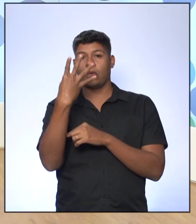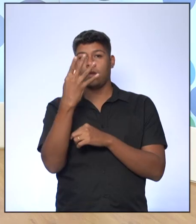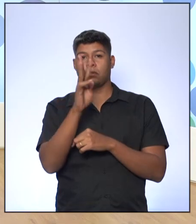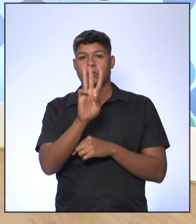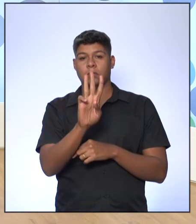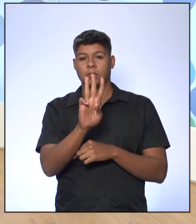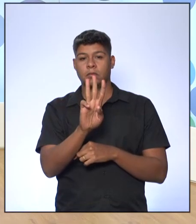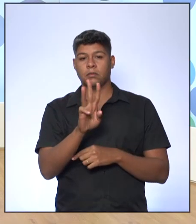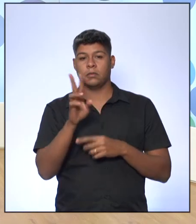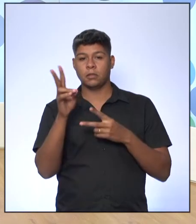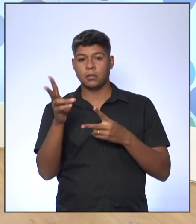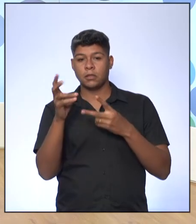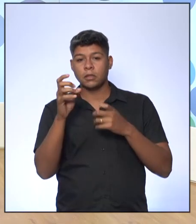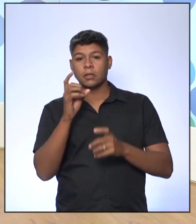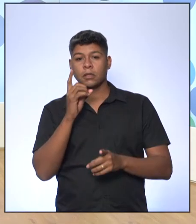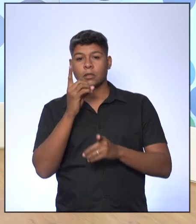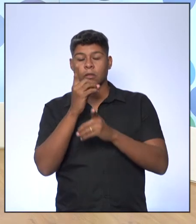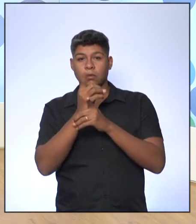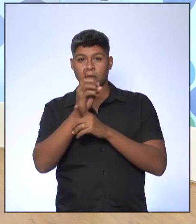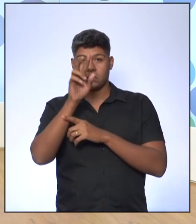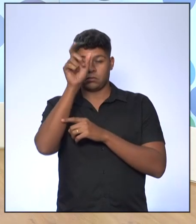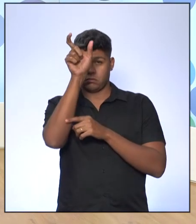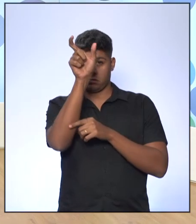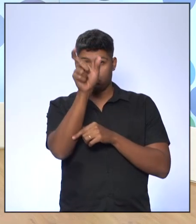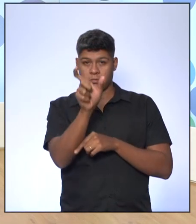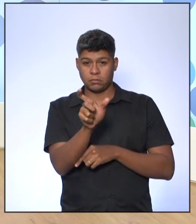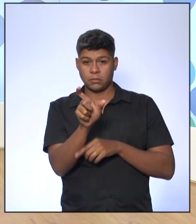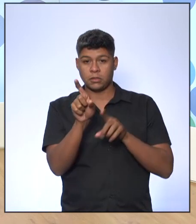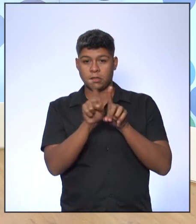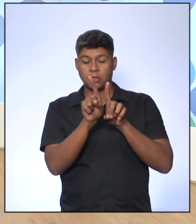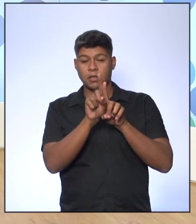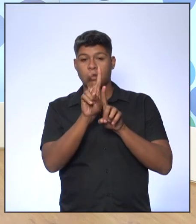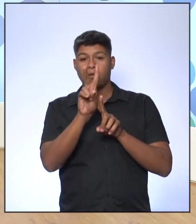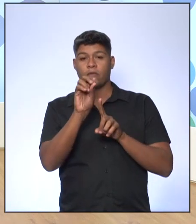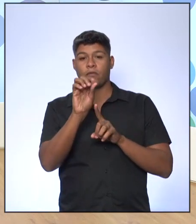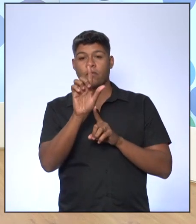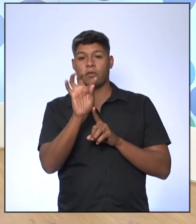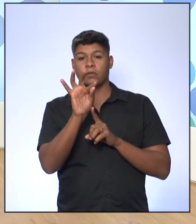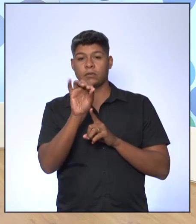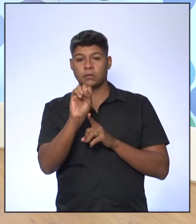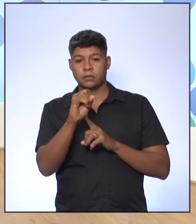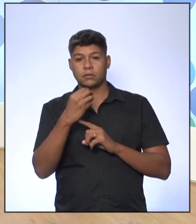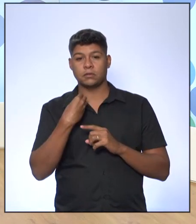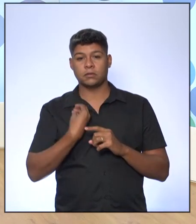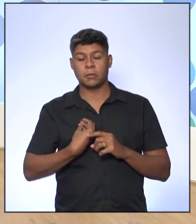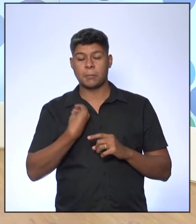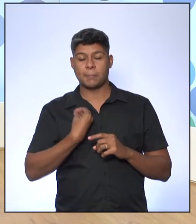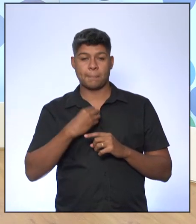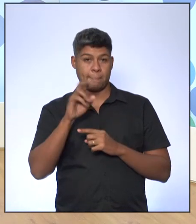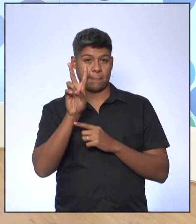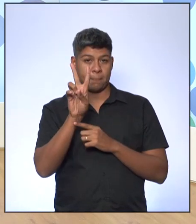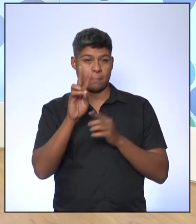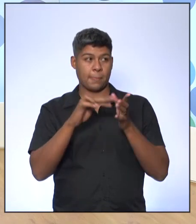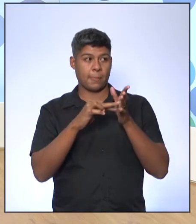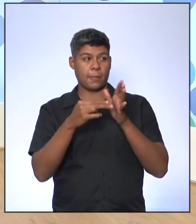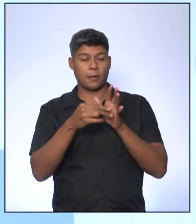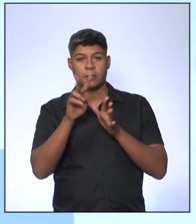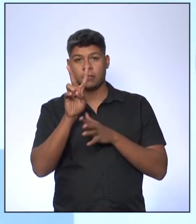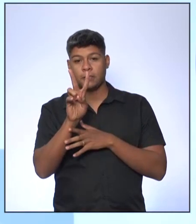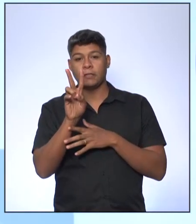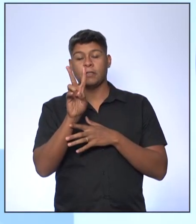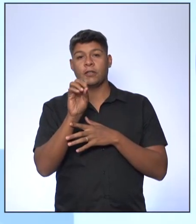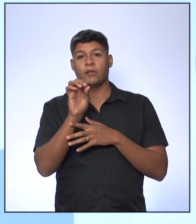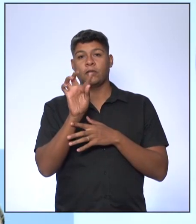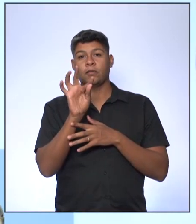watts. Note que eu encontrei também uma coluna que eu coloquei a voltagem, que eu encontrei, que está aí com a letrinha AV, né? Coloquei as voltagens